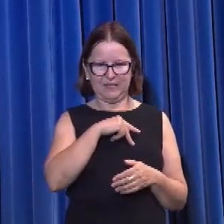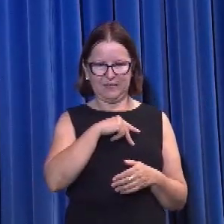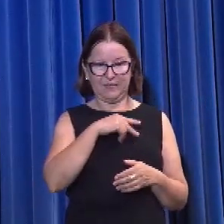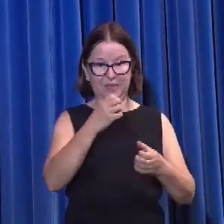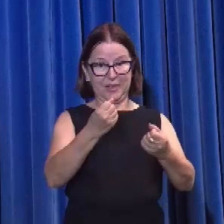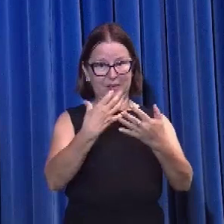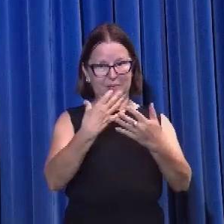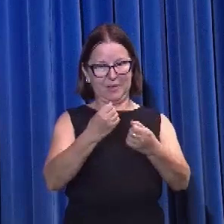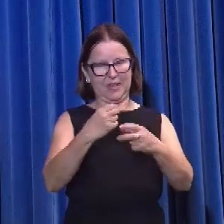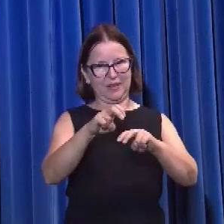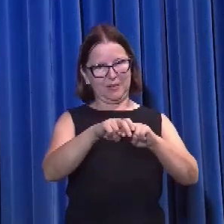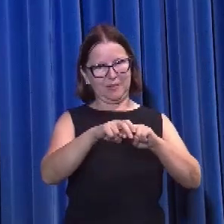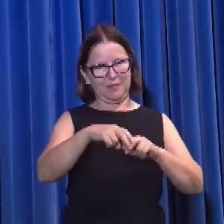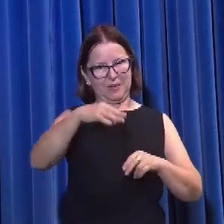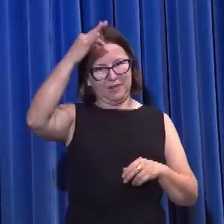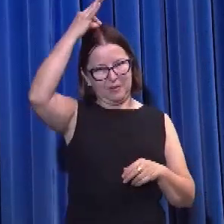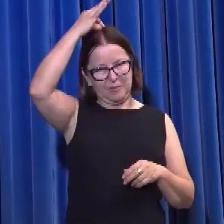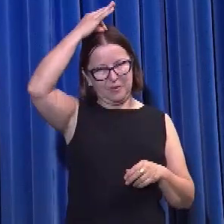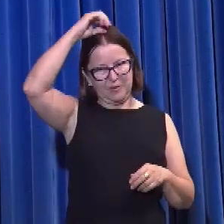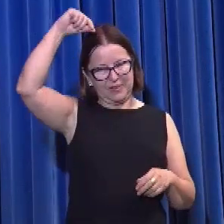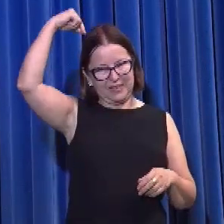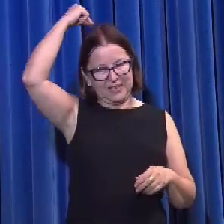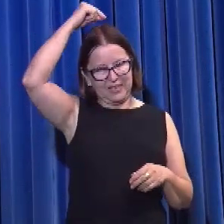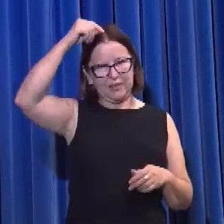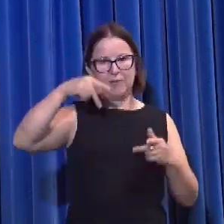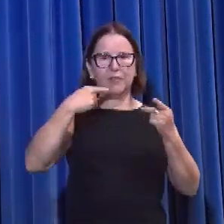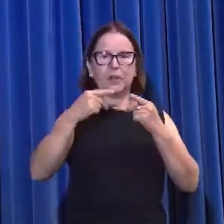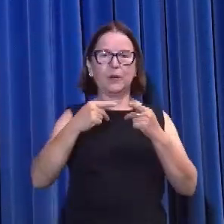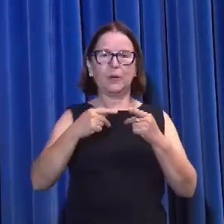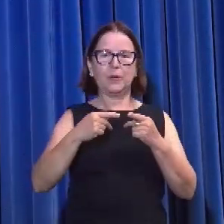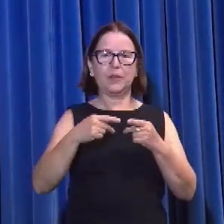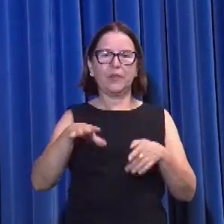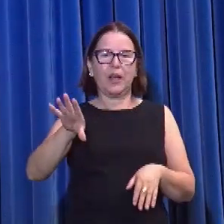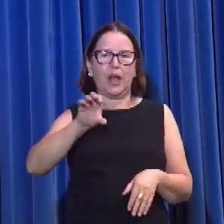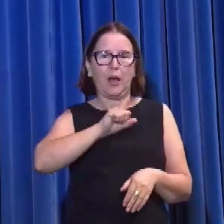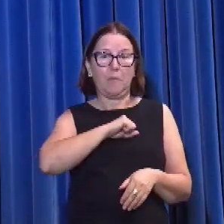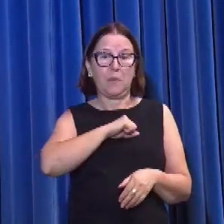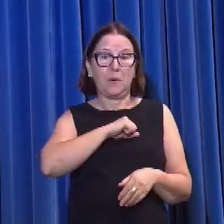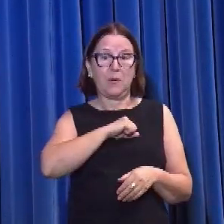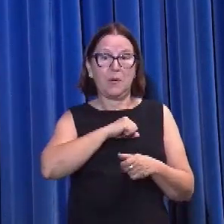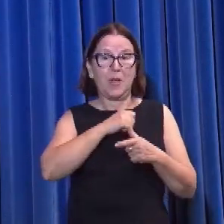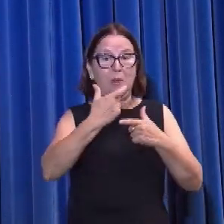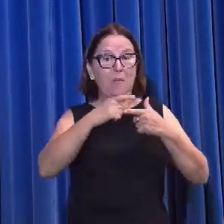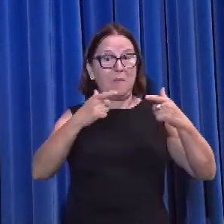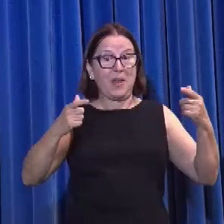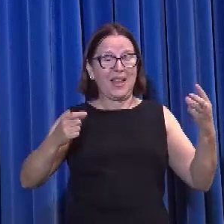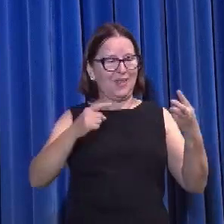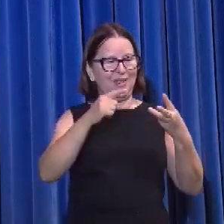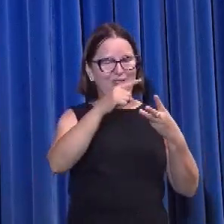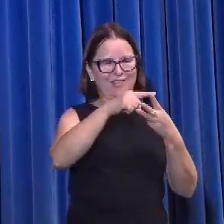inspirado pelo Espírito Santo, disse que o amor é o maior desses?